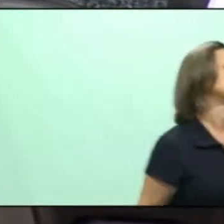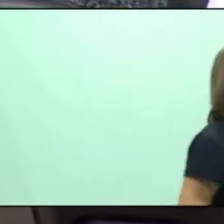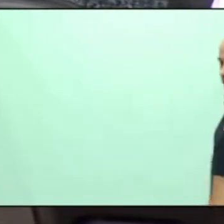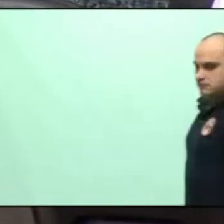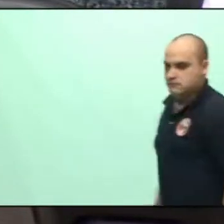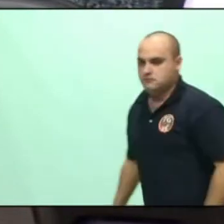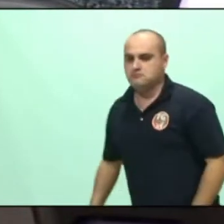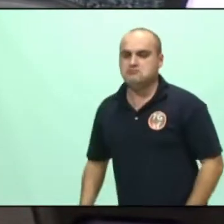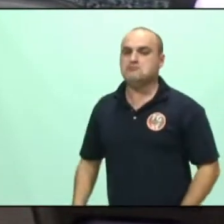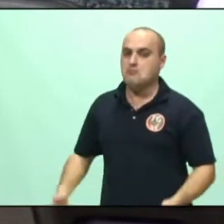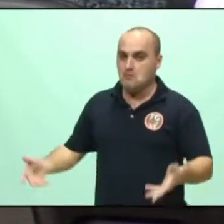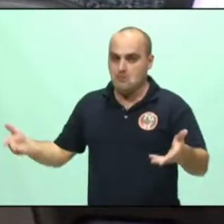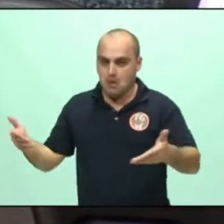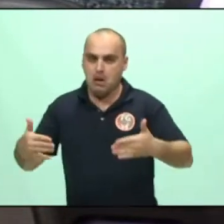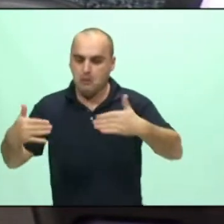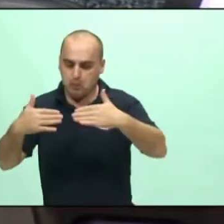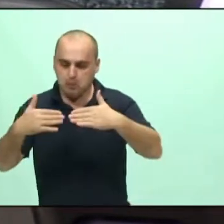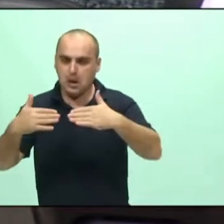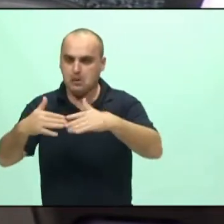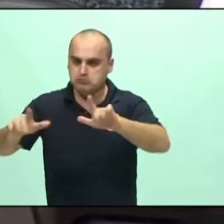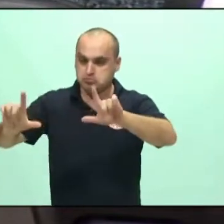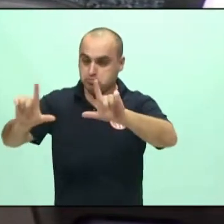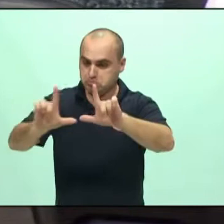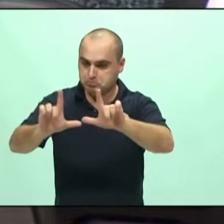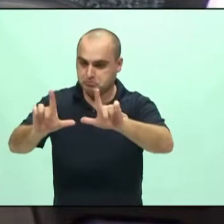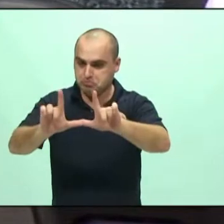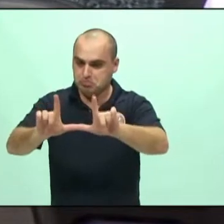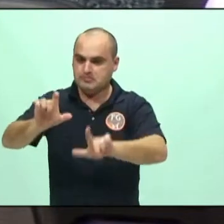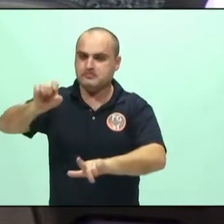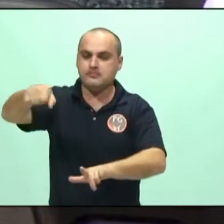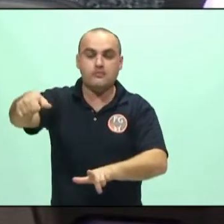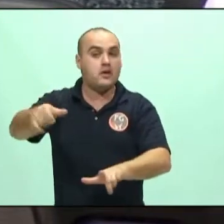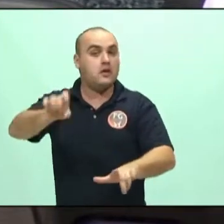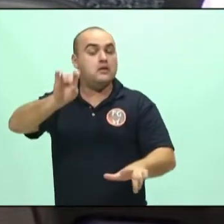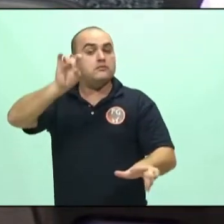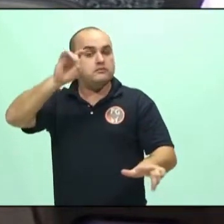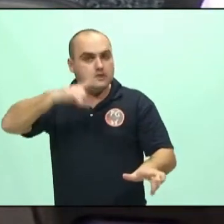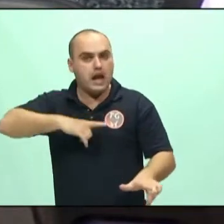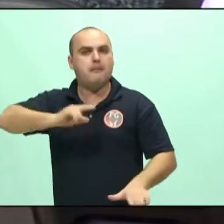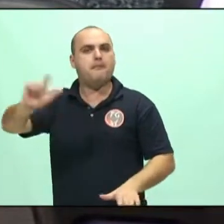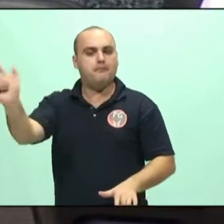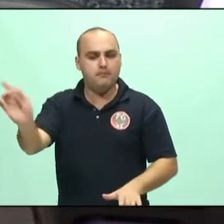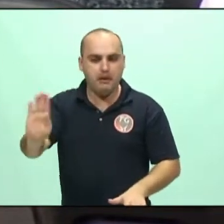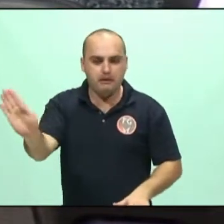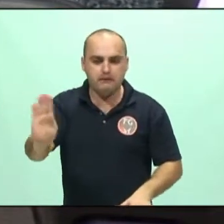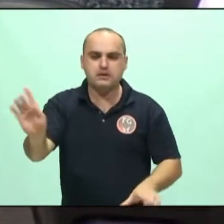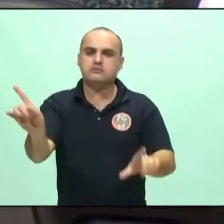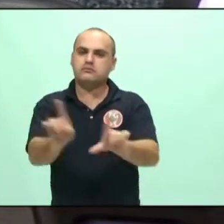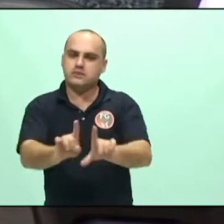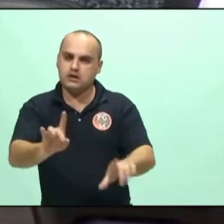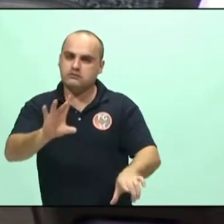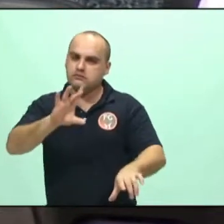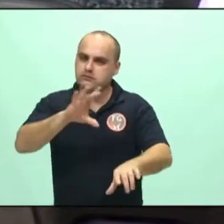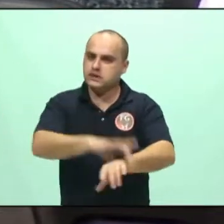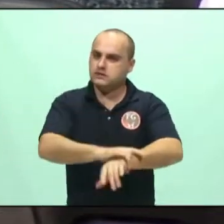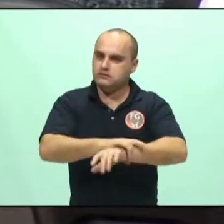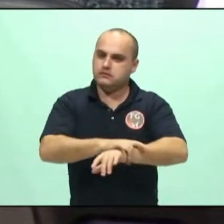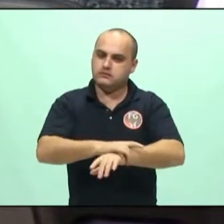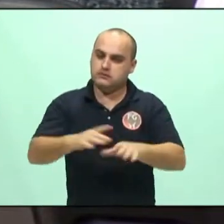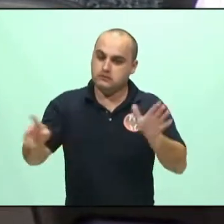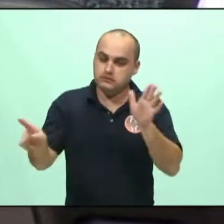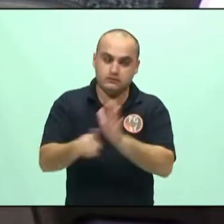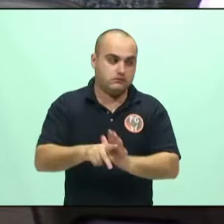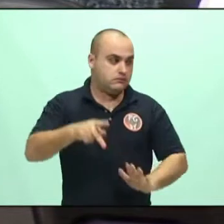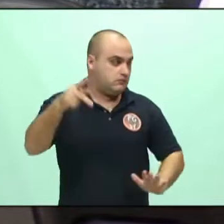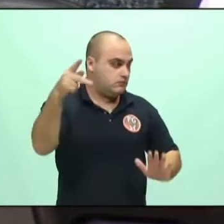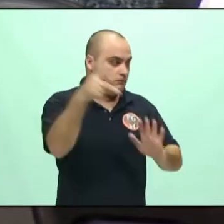dentro da legalidade e só vem a benefício e trazer inclusive segurança jurídica para o próprio